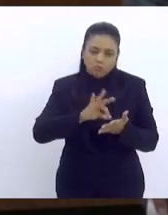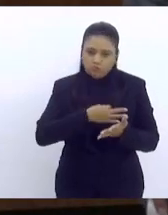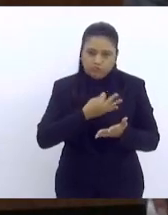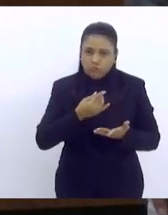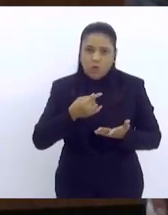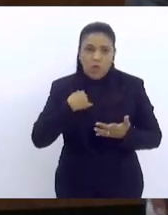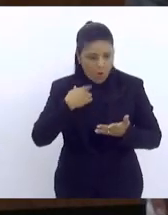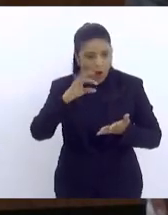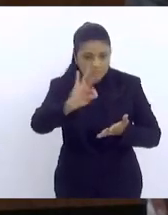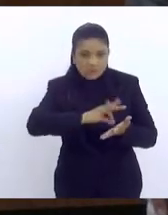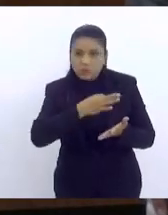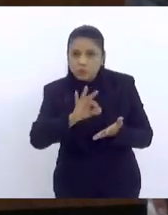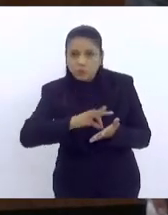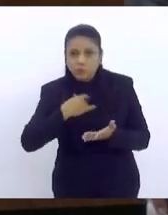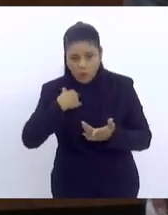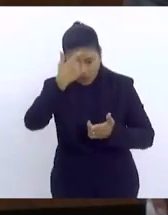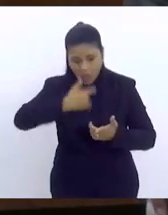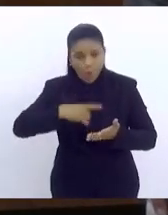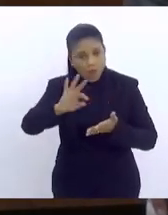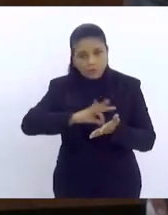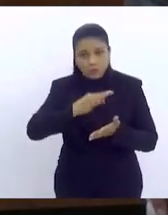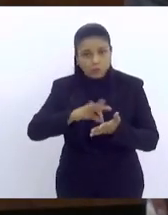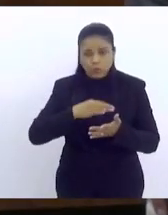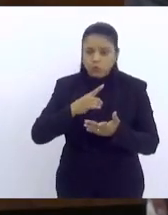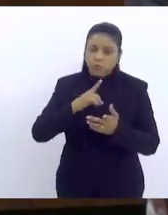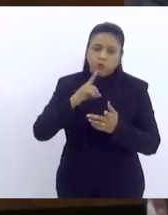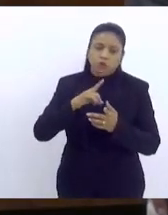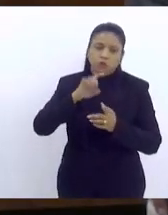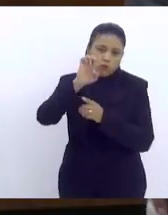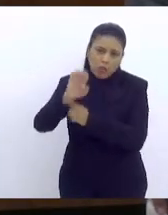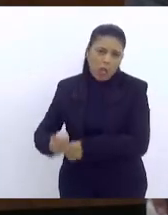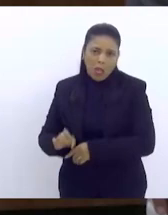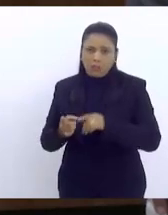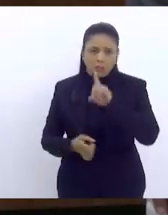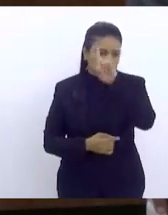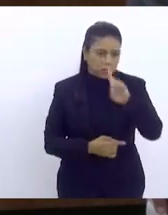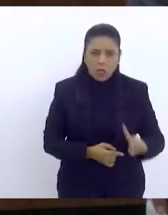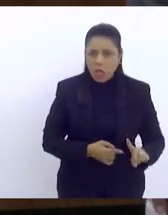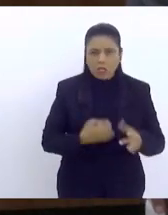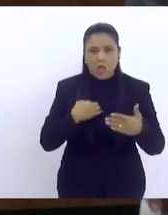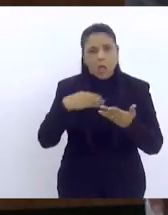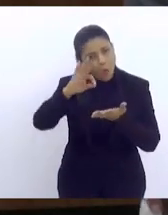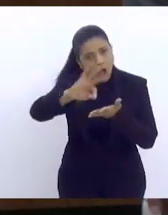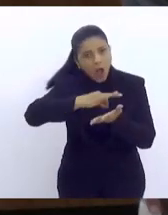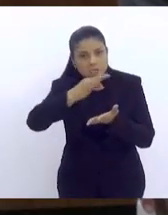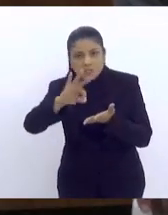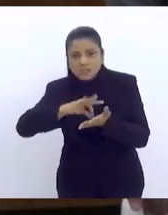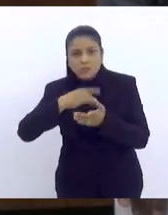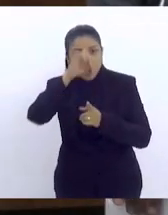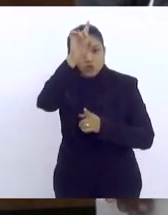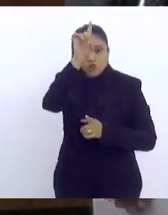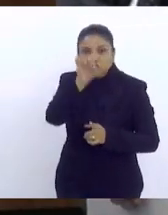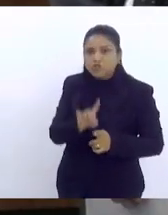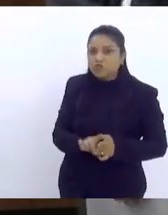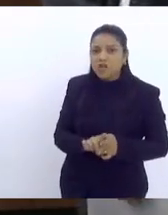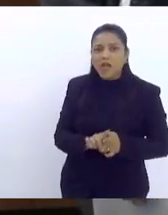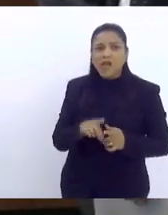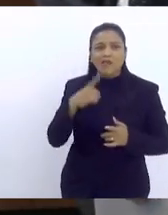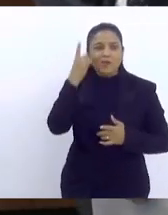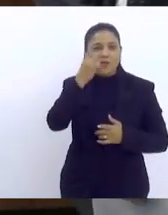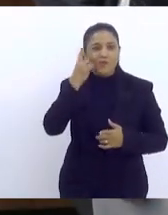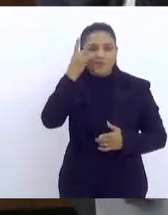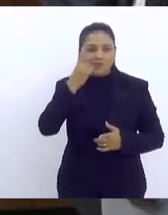que quem é de direita quem é de esquerda porque isso é um direito nosso como